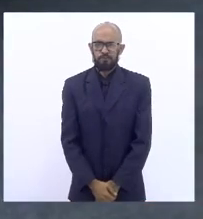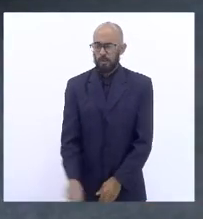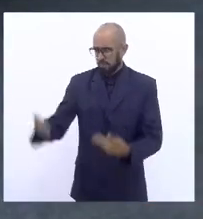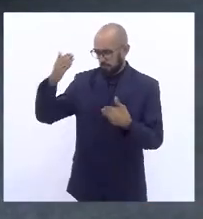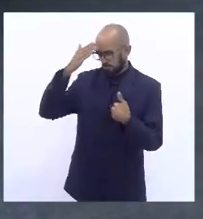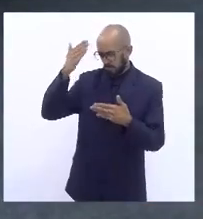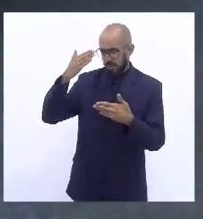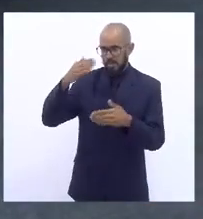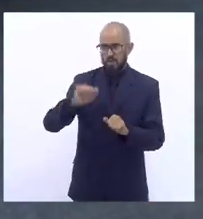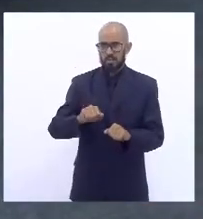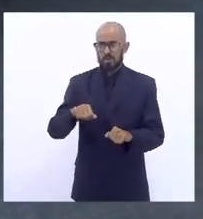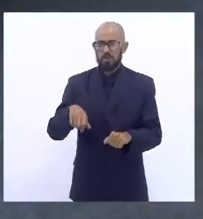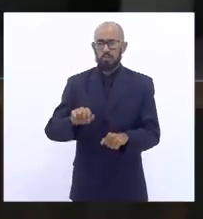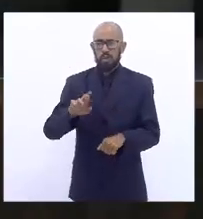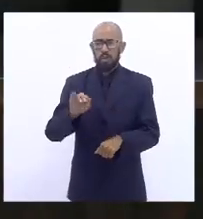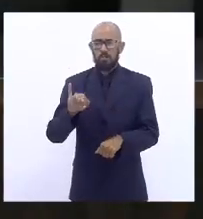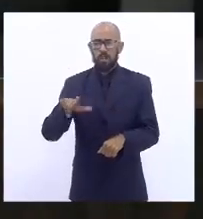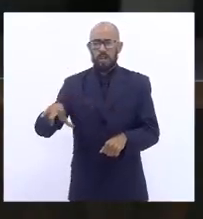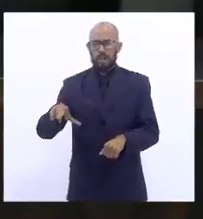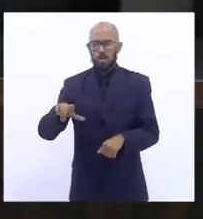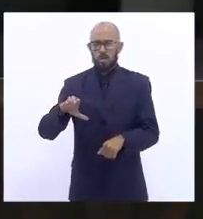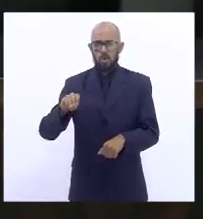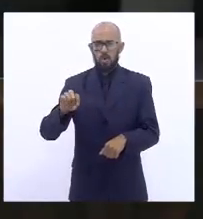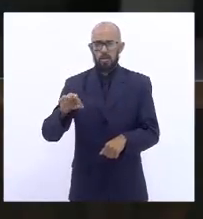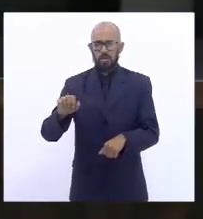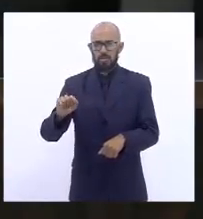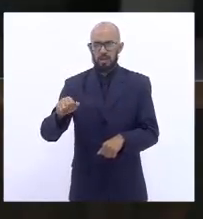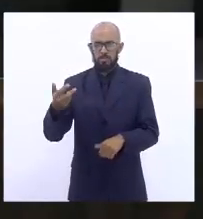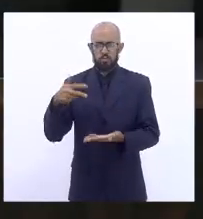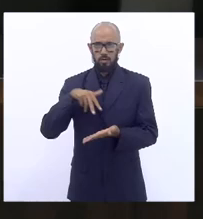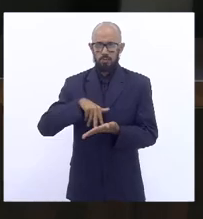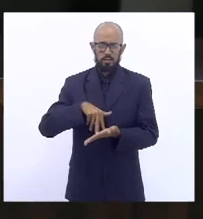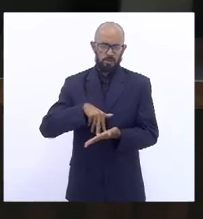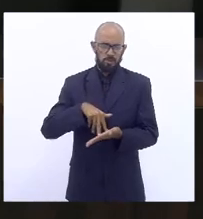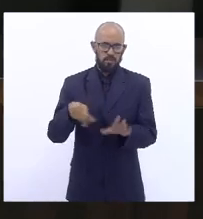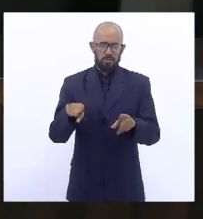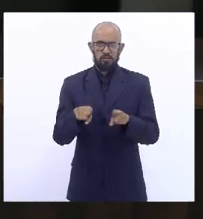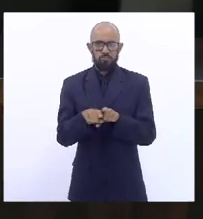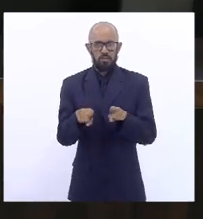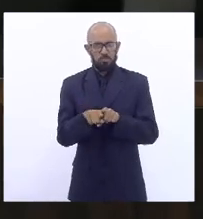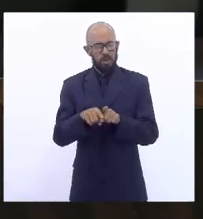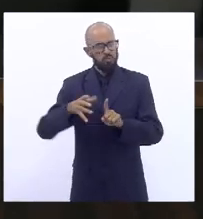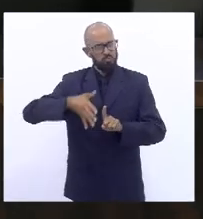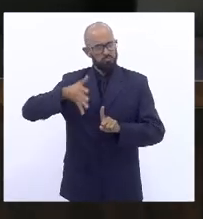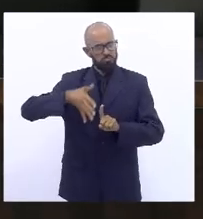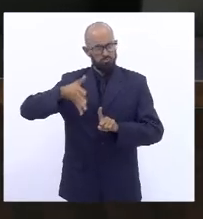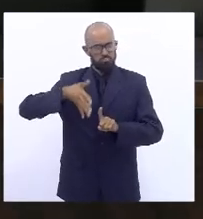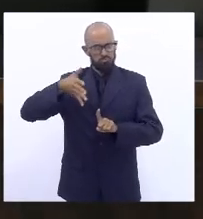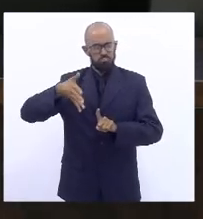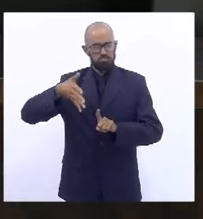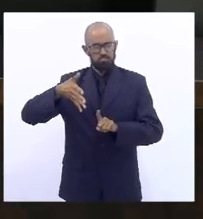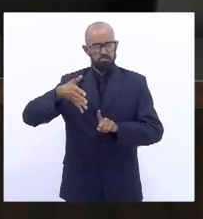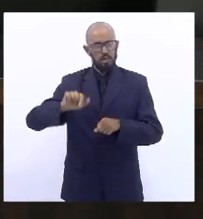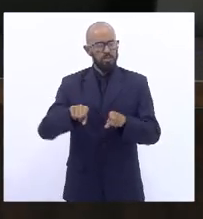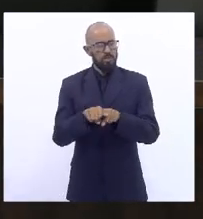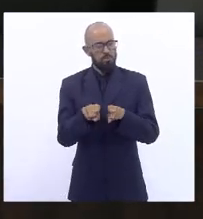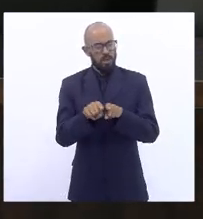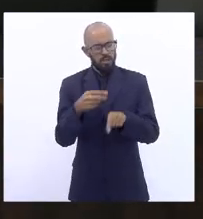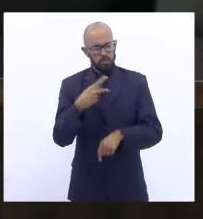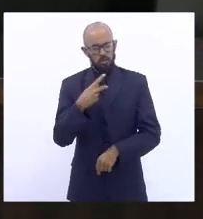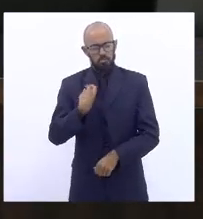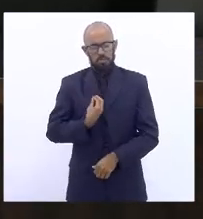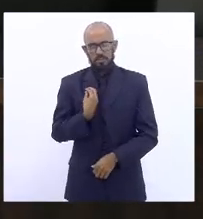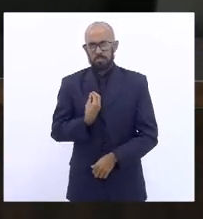Obrigado, Rafael Costa, por sua presença, sua exposição aqui, também sua